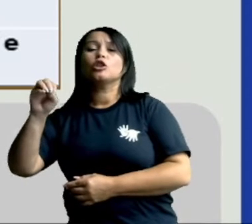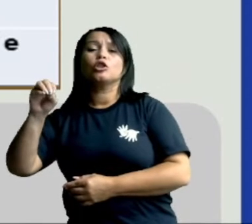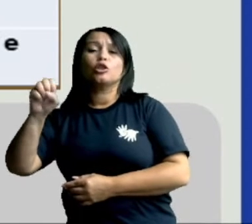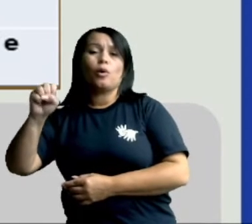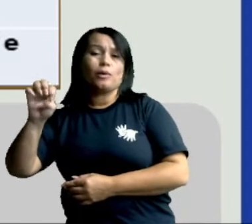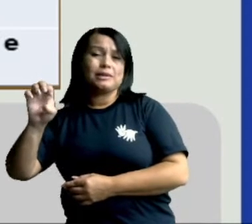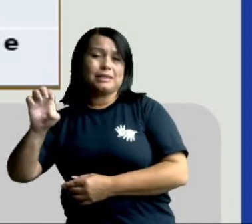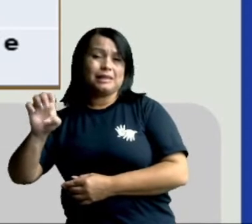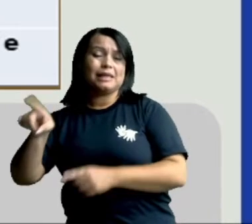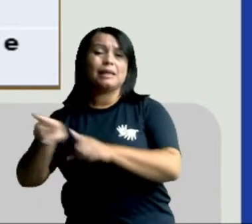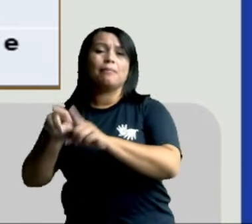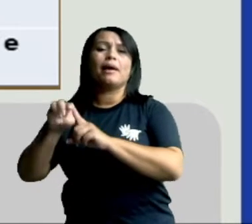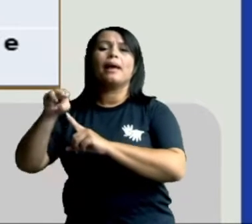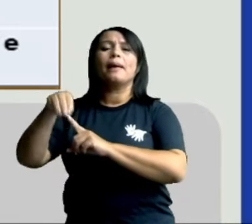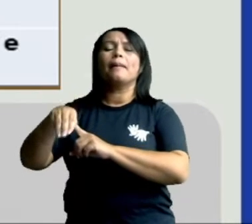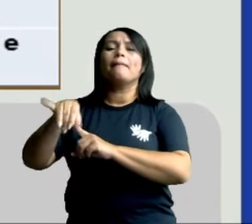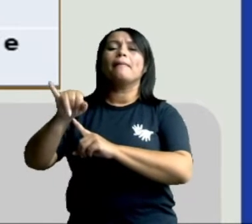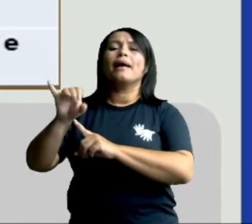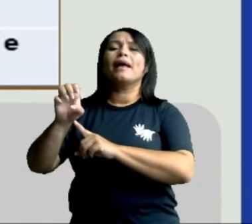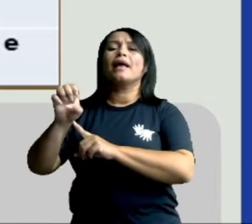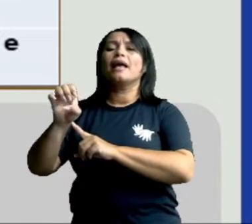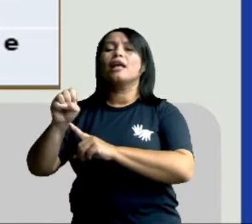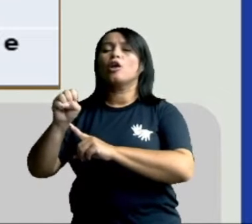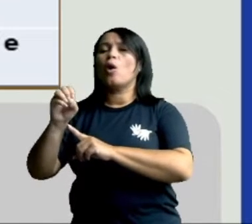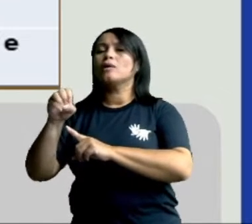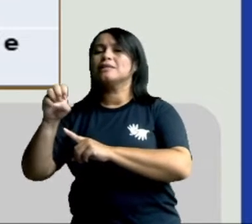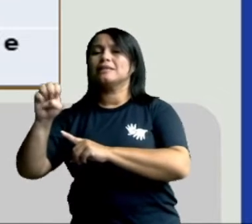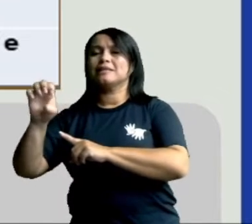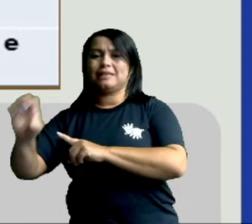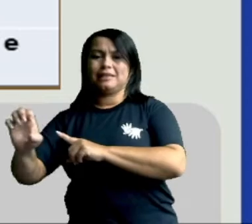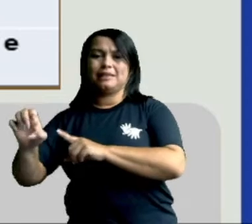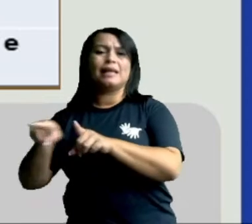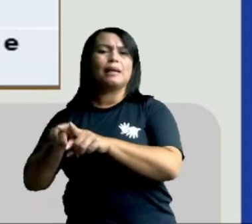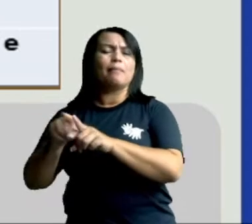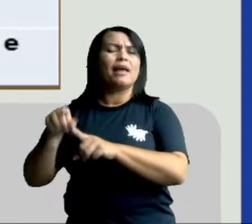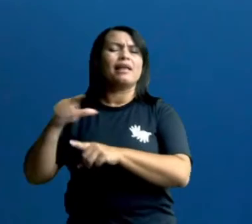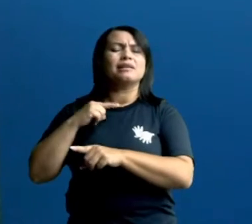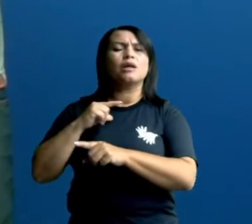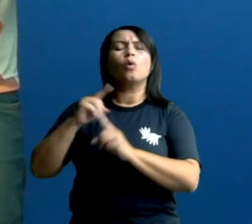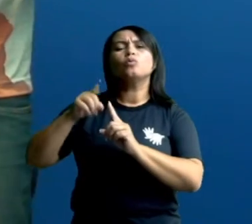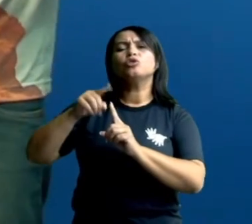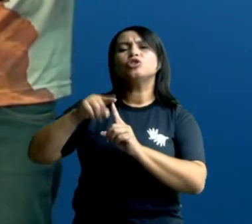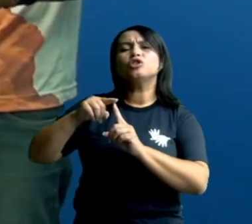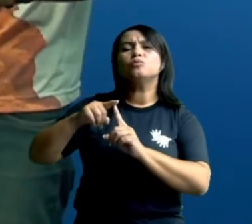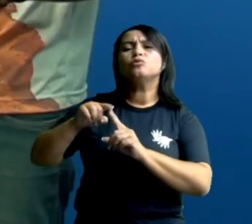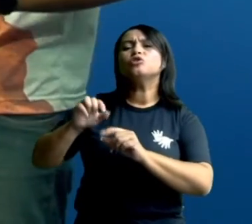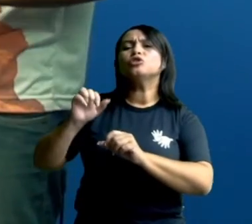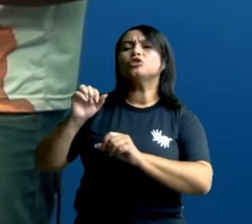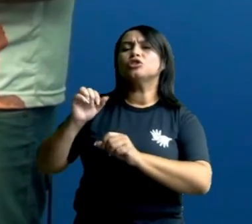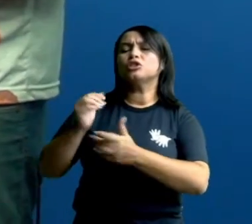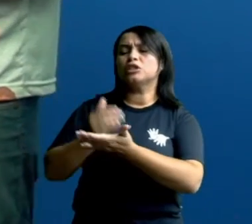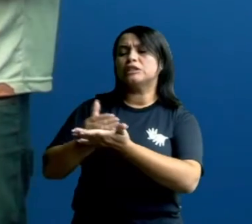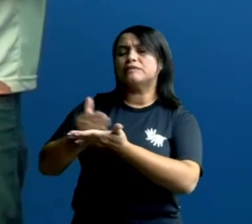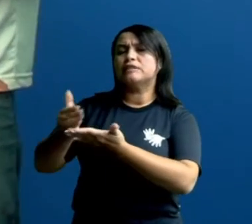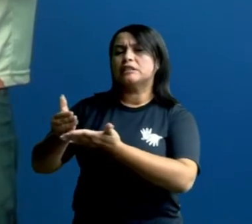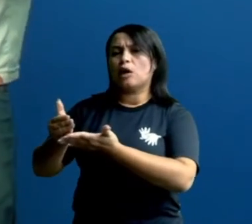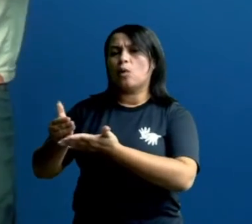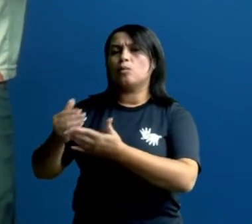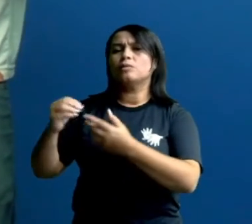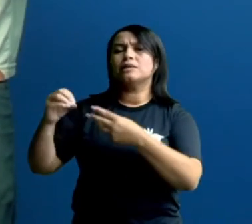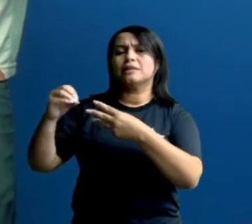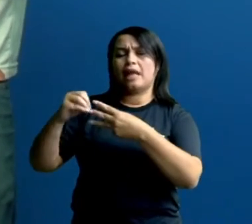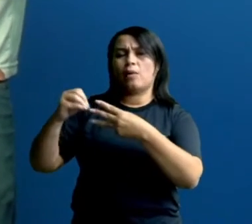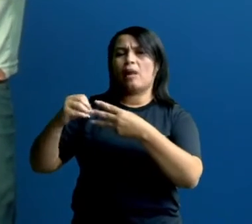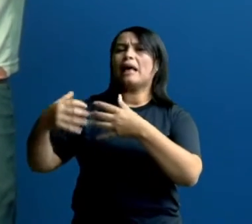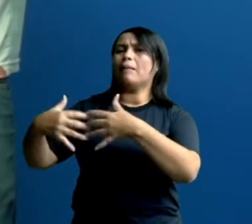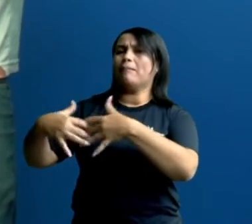né? Que são aqueles tipos de divisão celular que a gente já, com certeza, já estudou, certo? E que é bem